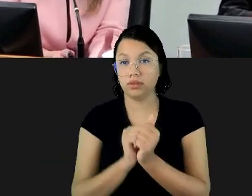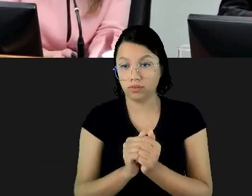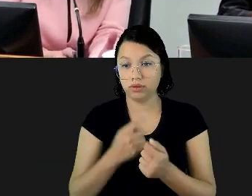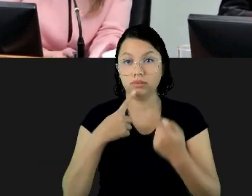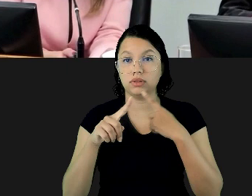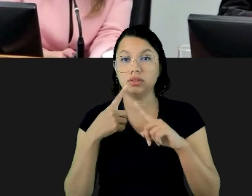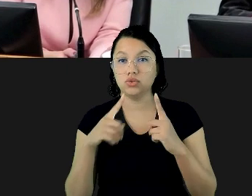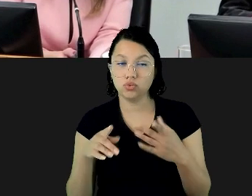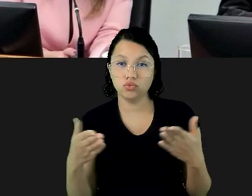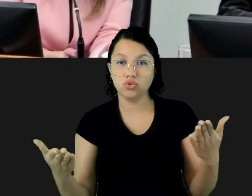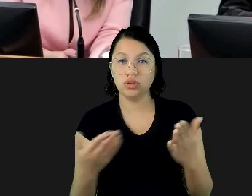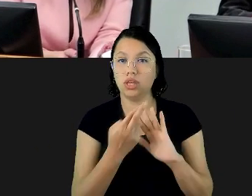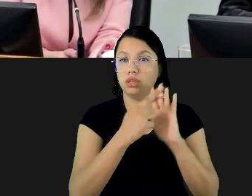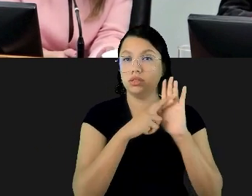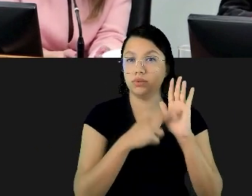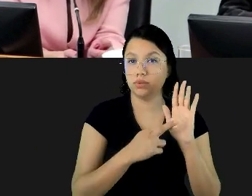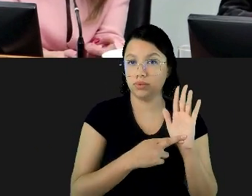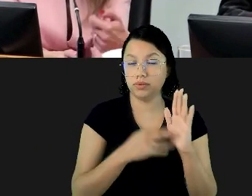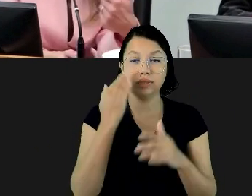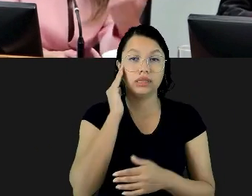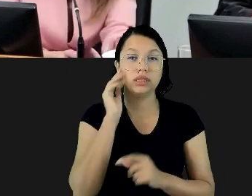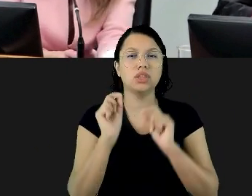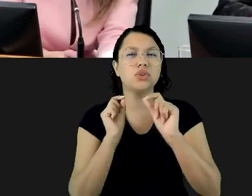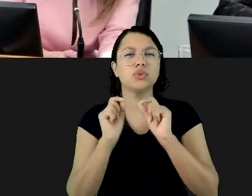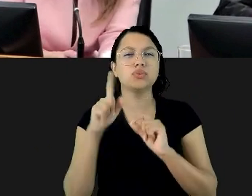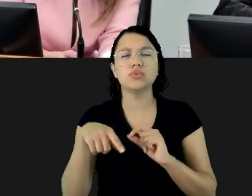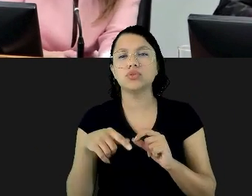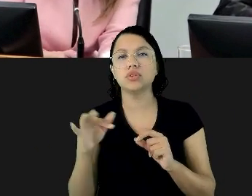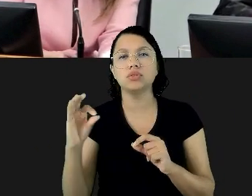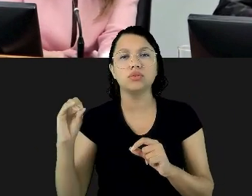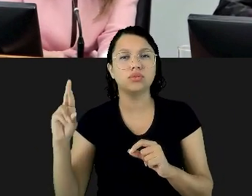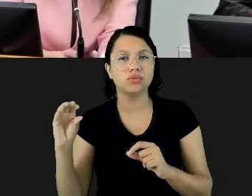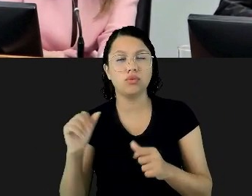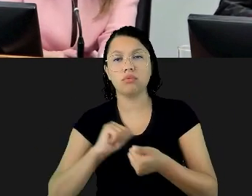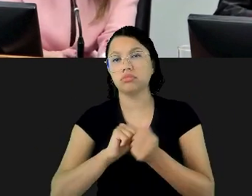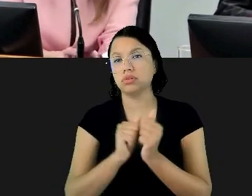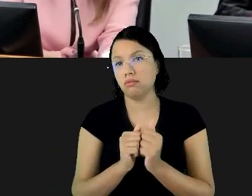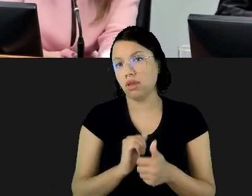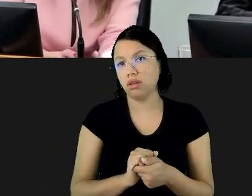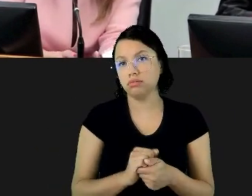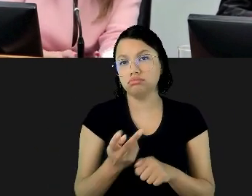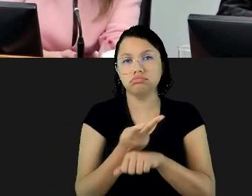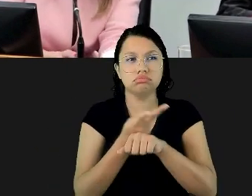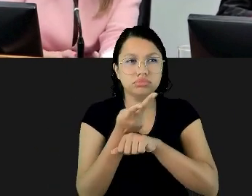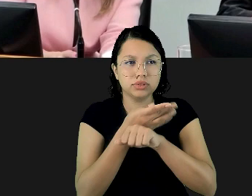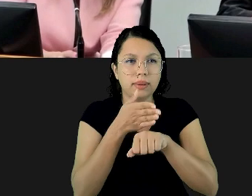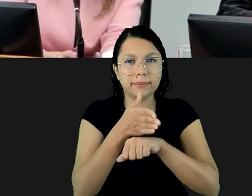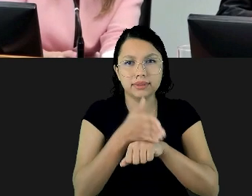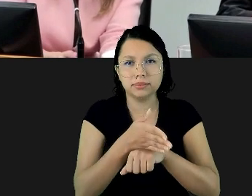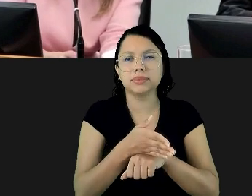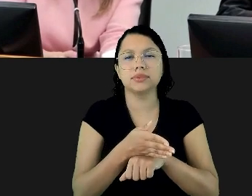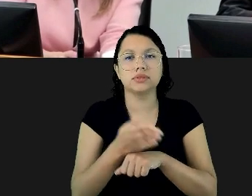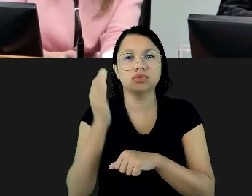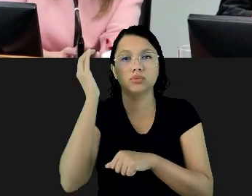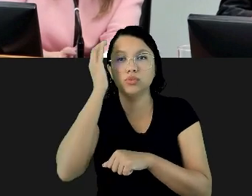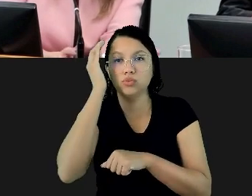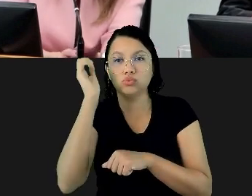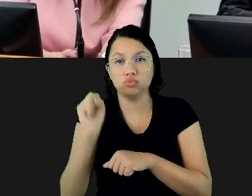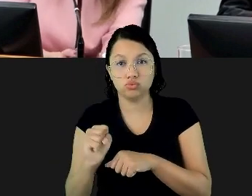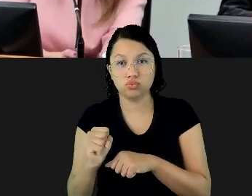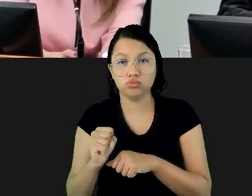entender qual será o fórum adequado, buscando a participação do Estado de Mato Grosso do Sul por ser diretamente